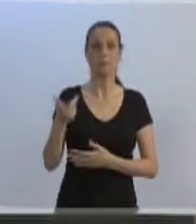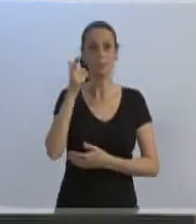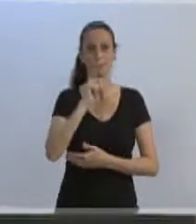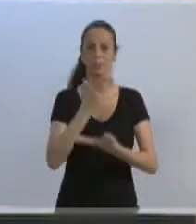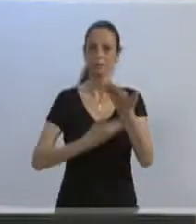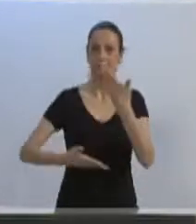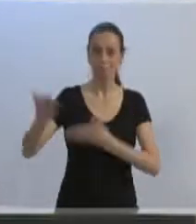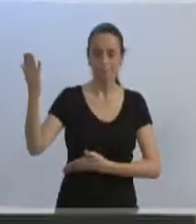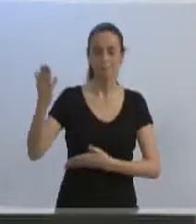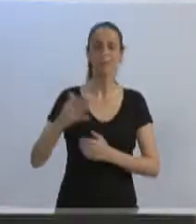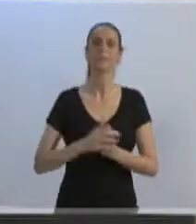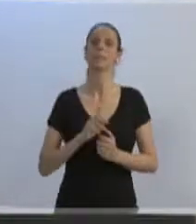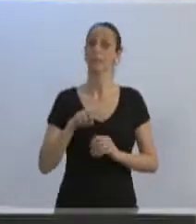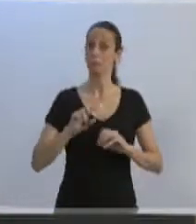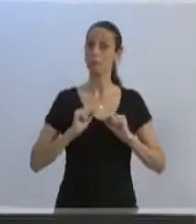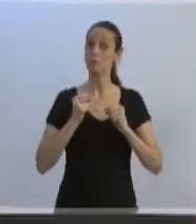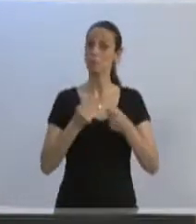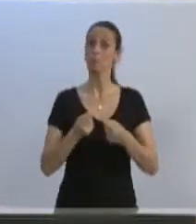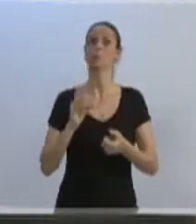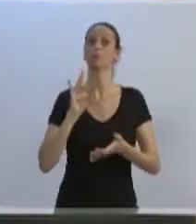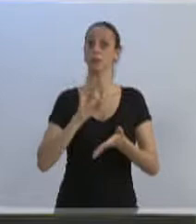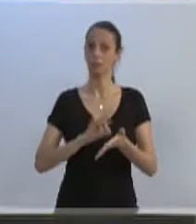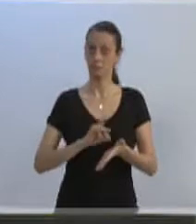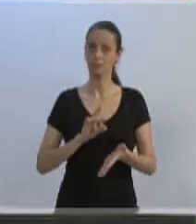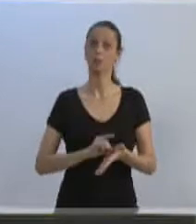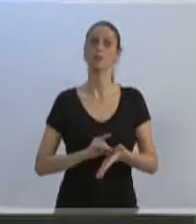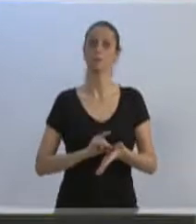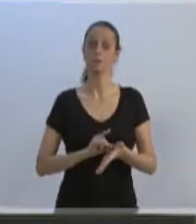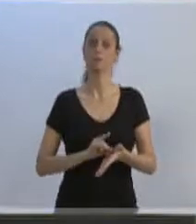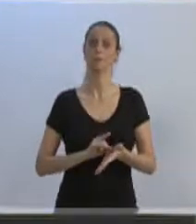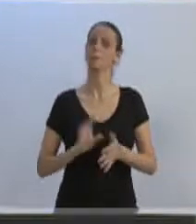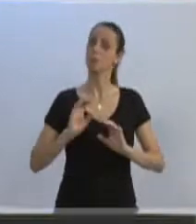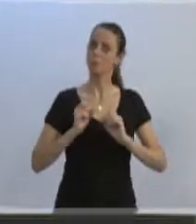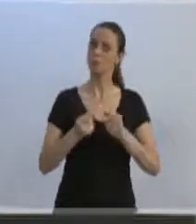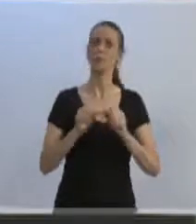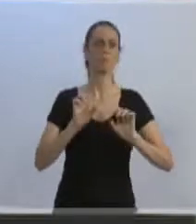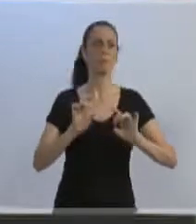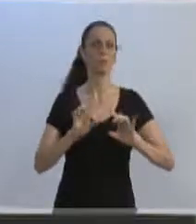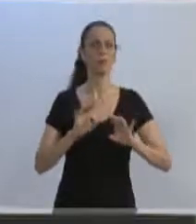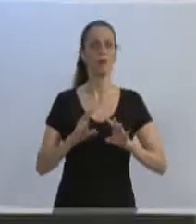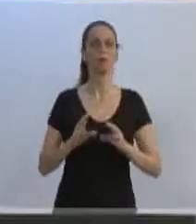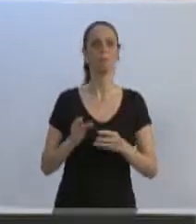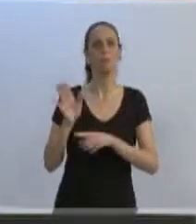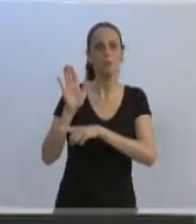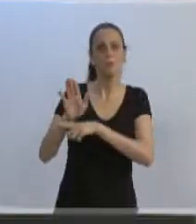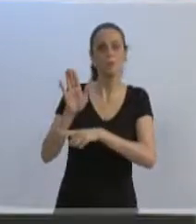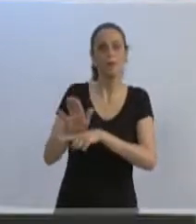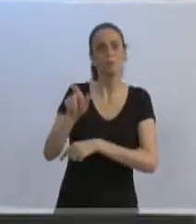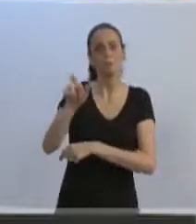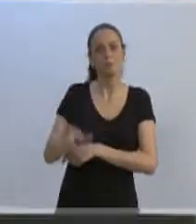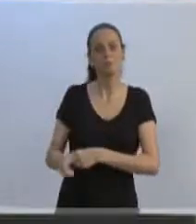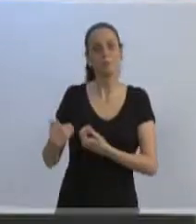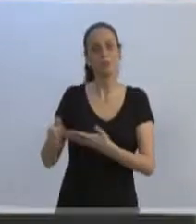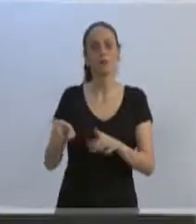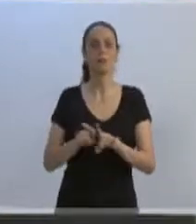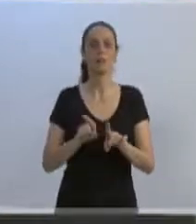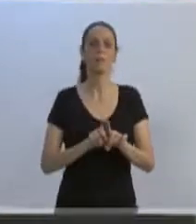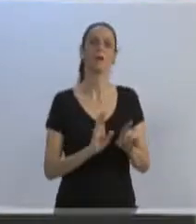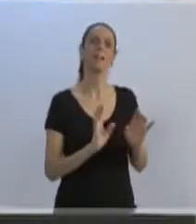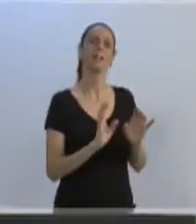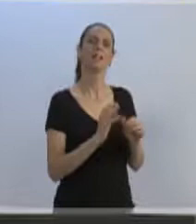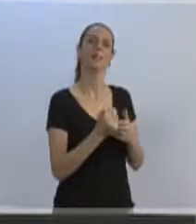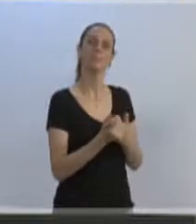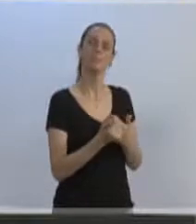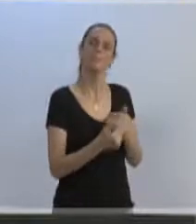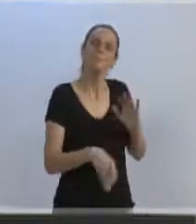é um esforço que eles têm tido em especial poder dar oportunidade aos jovens e adolescentes parabéns pela